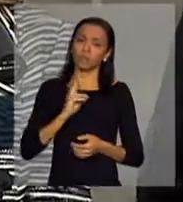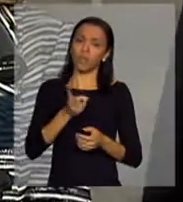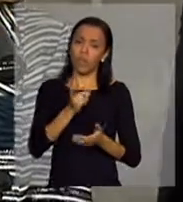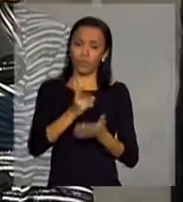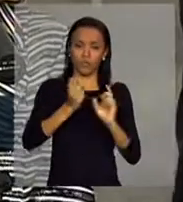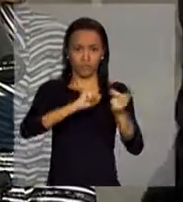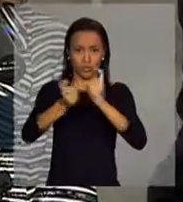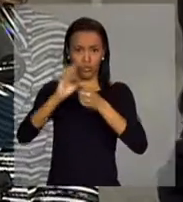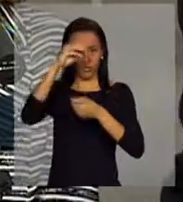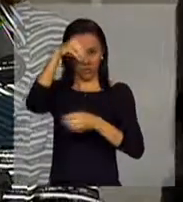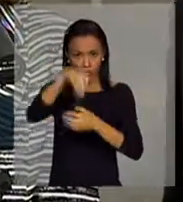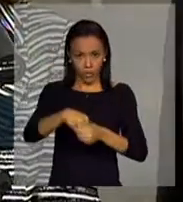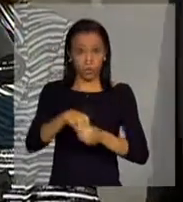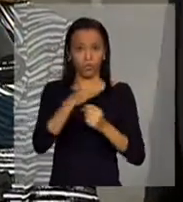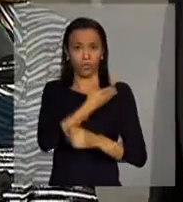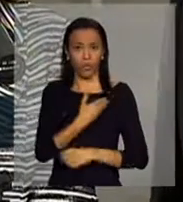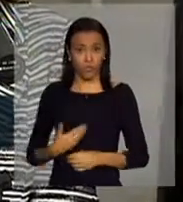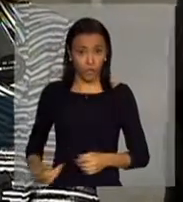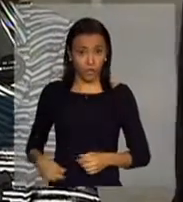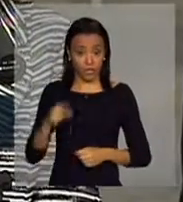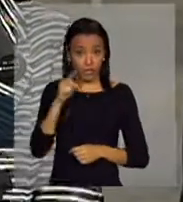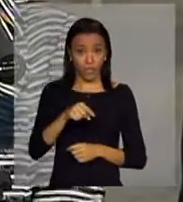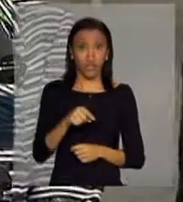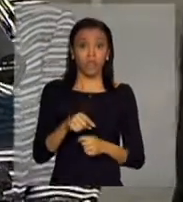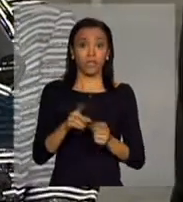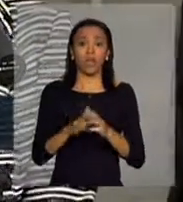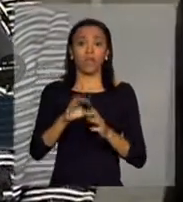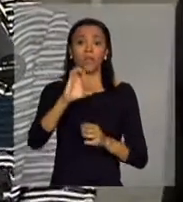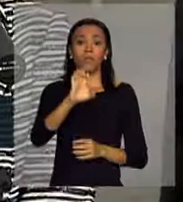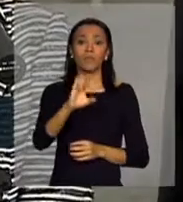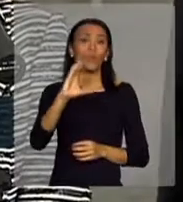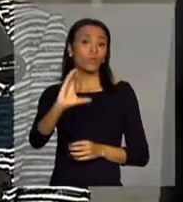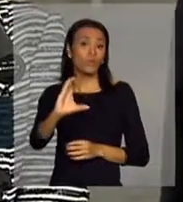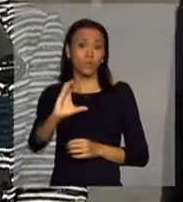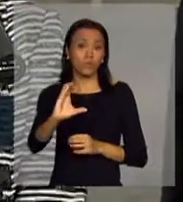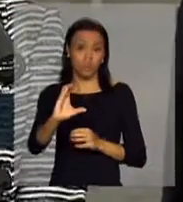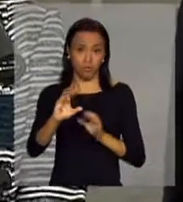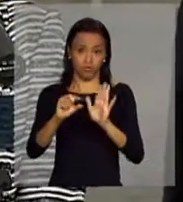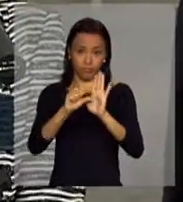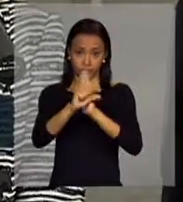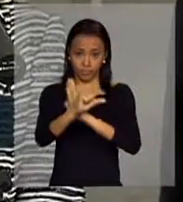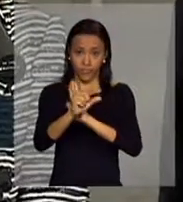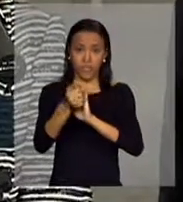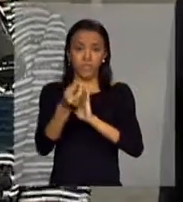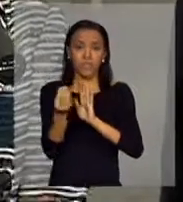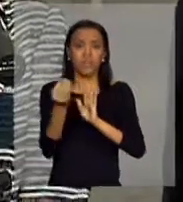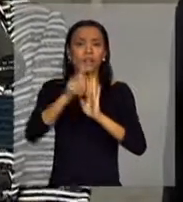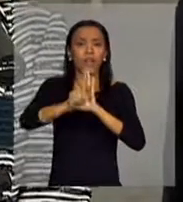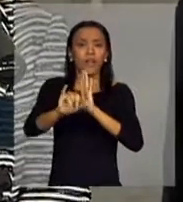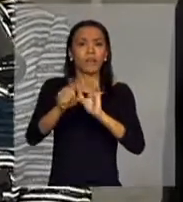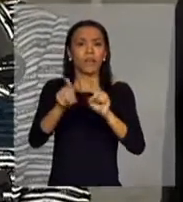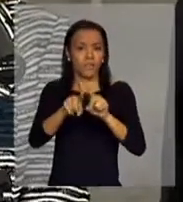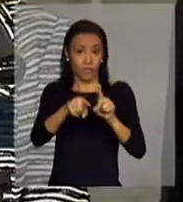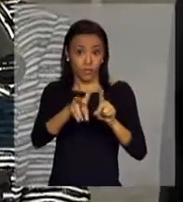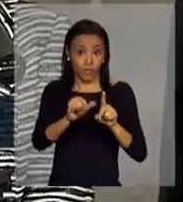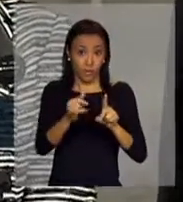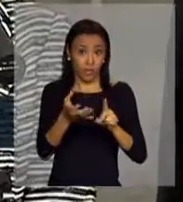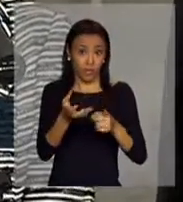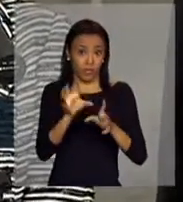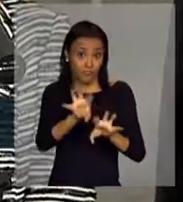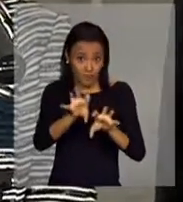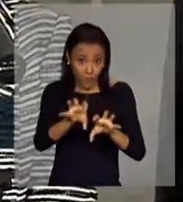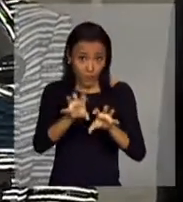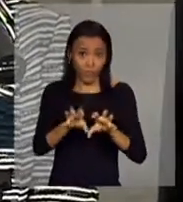sobre a regulamentação dessa emenda constitucional, exatamente por ela ter impactos tanto na questão orçamentária como no